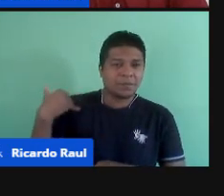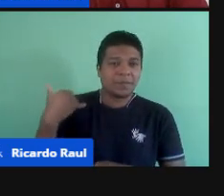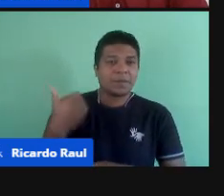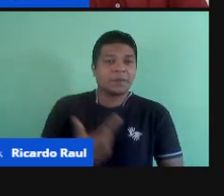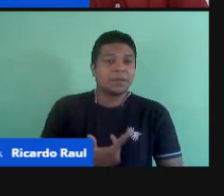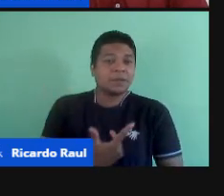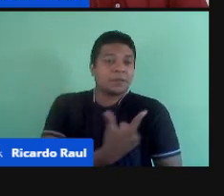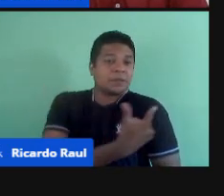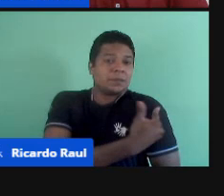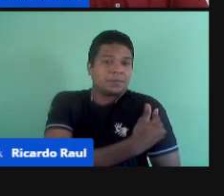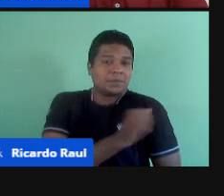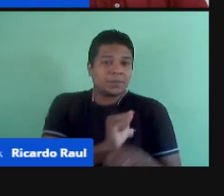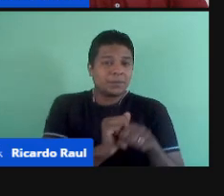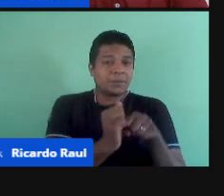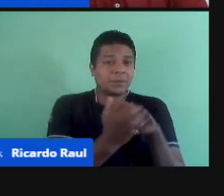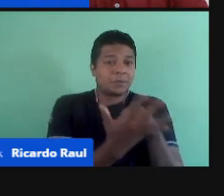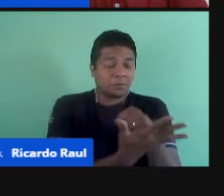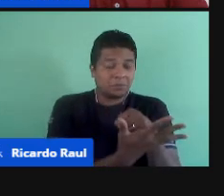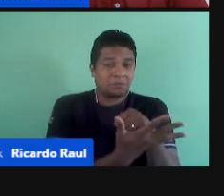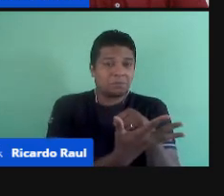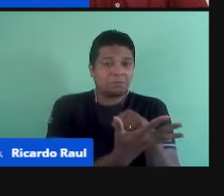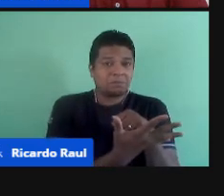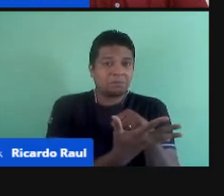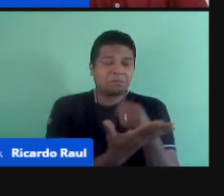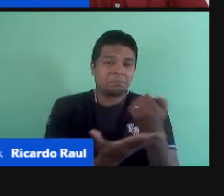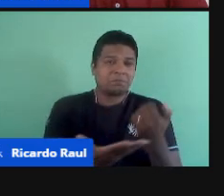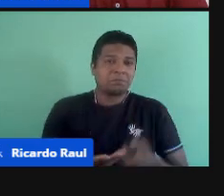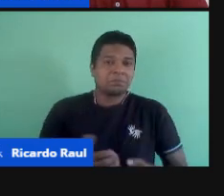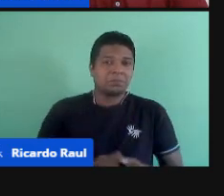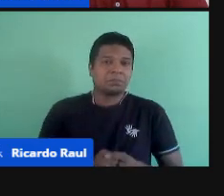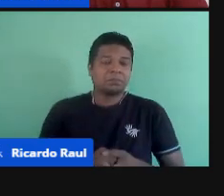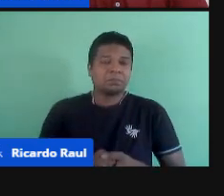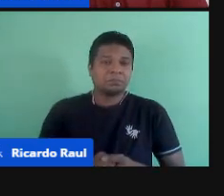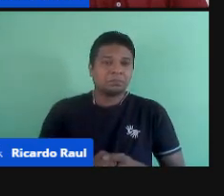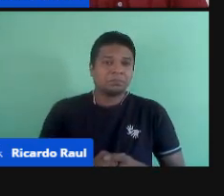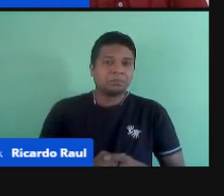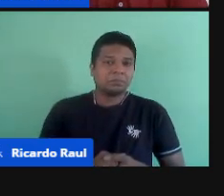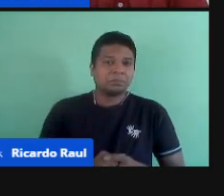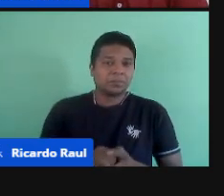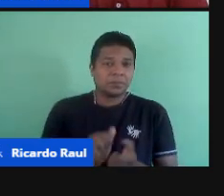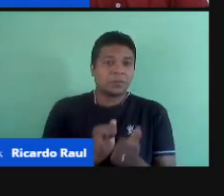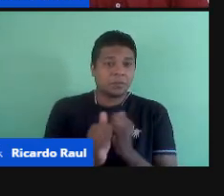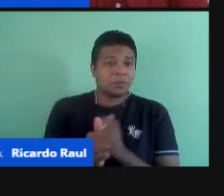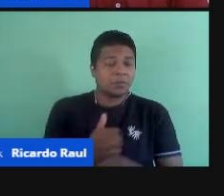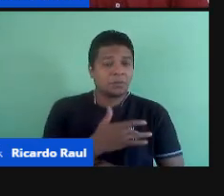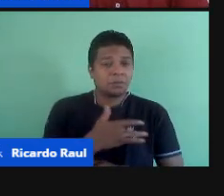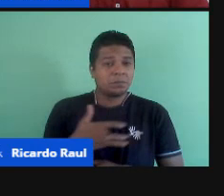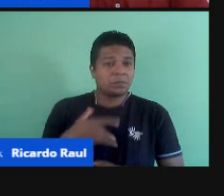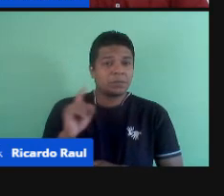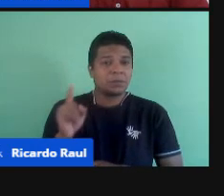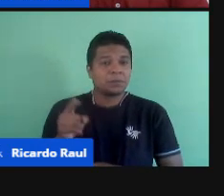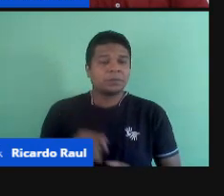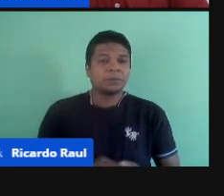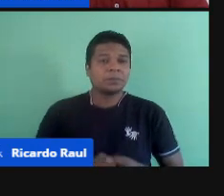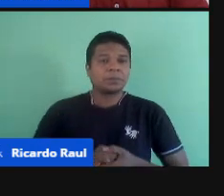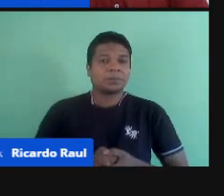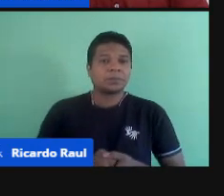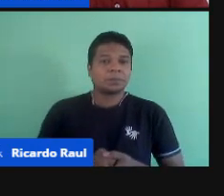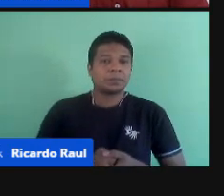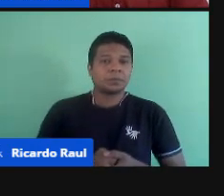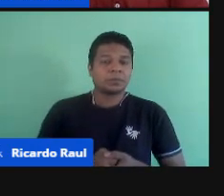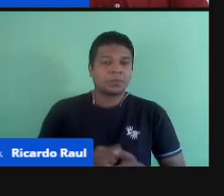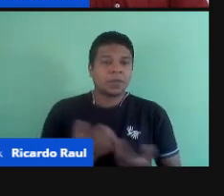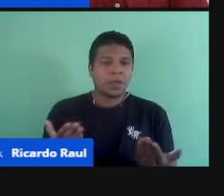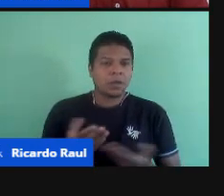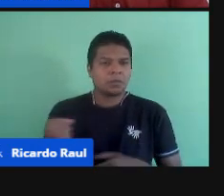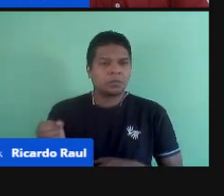da Covid. Então, nós somos esporte e é saúde. E agora existe uma nova